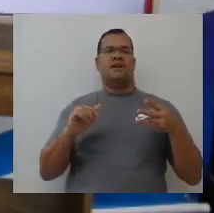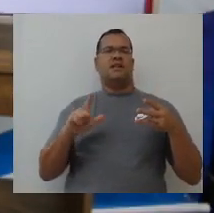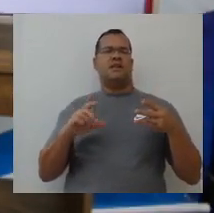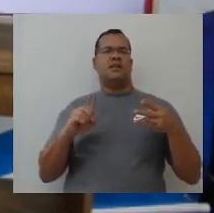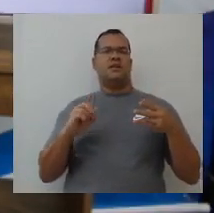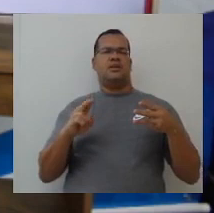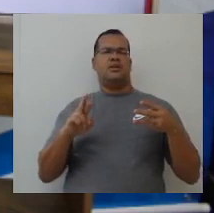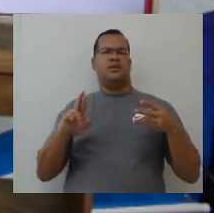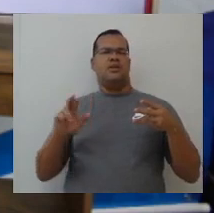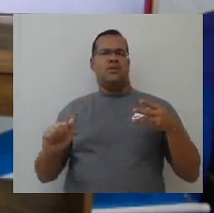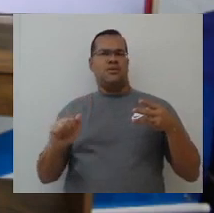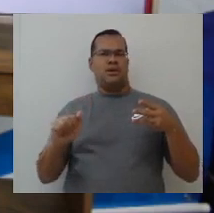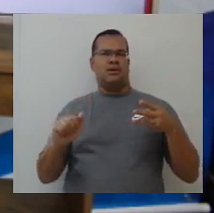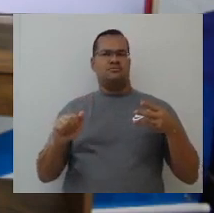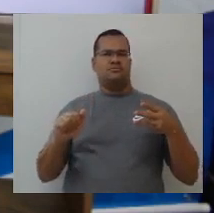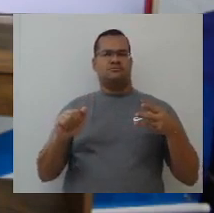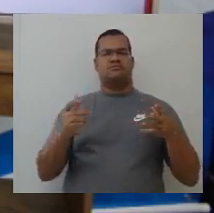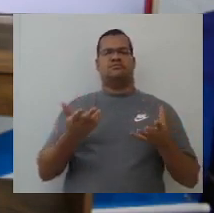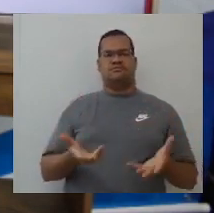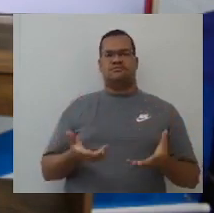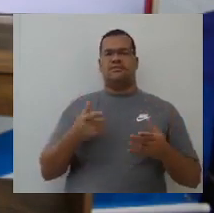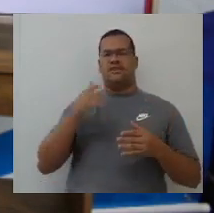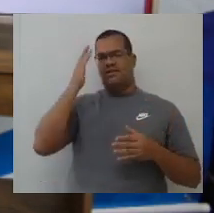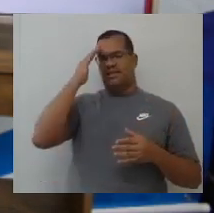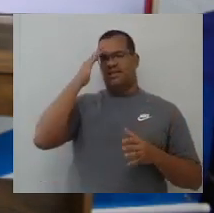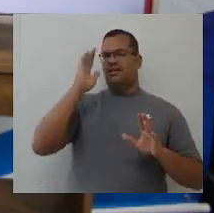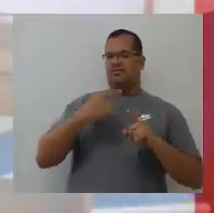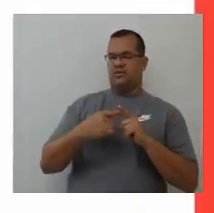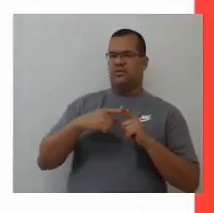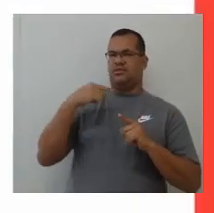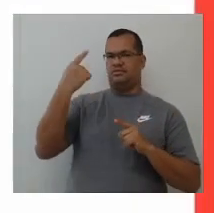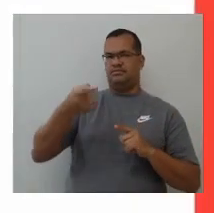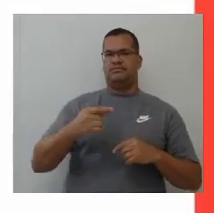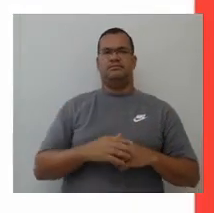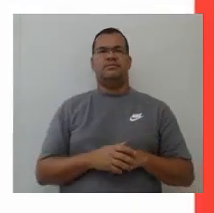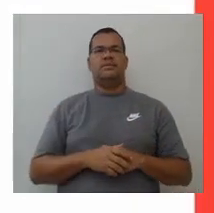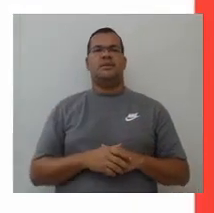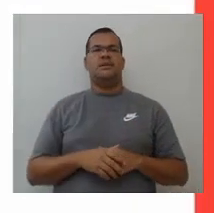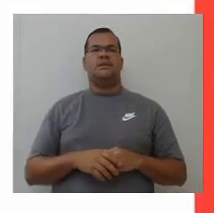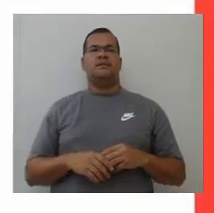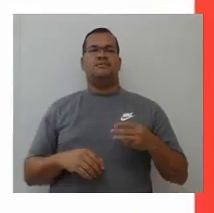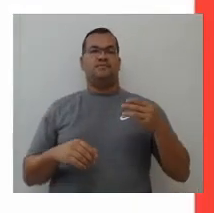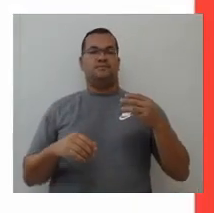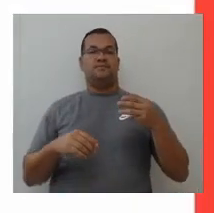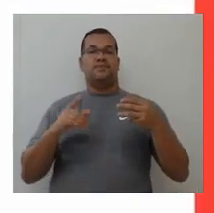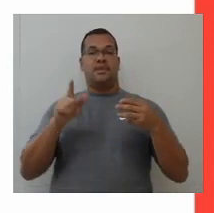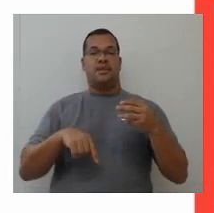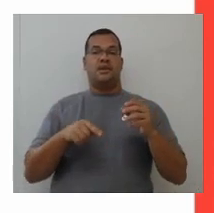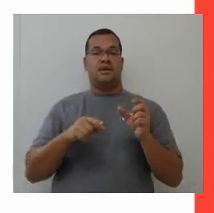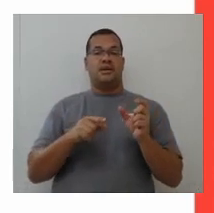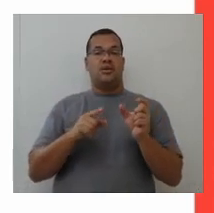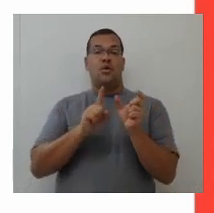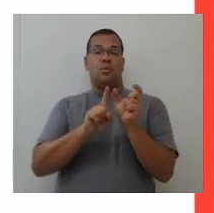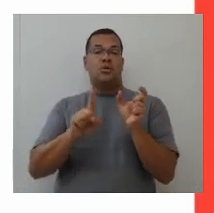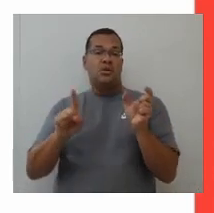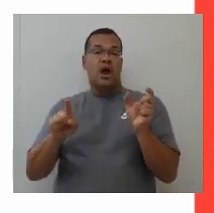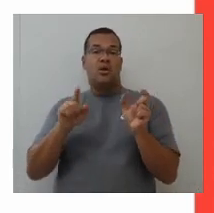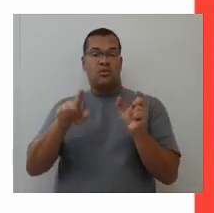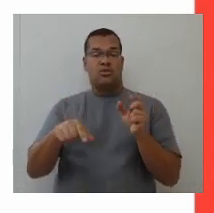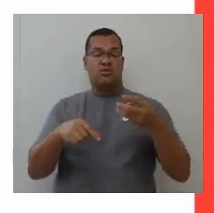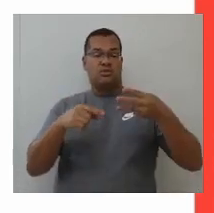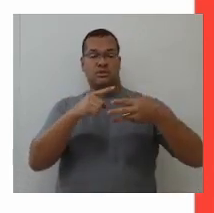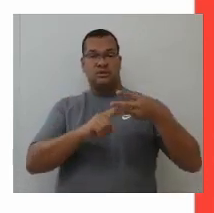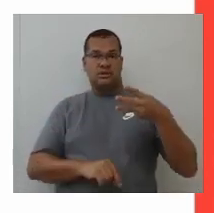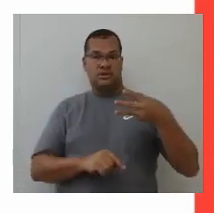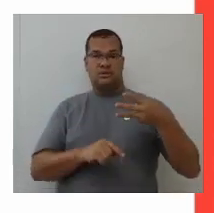Por quê? Daqui a pouco você entende, tá bom? Vamos lá para o plural. Primeira pessoa do plural eu tenho we, segunda pessoa do